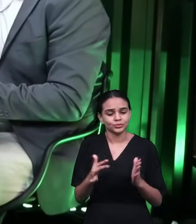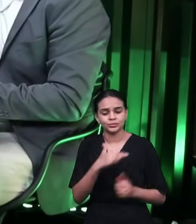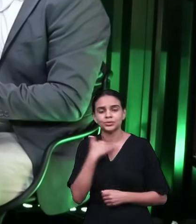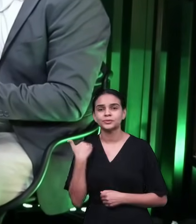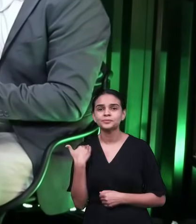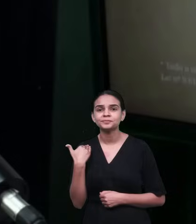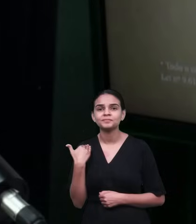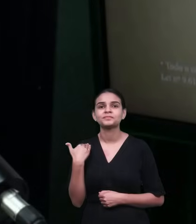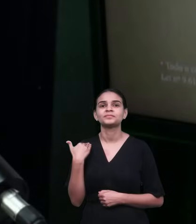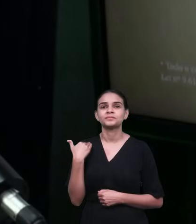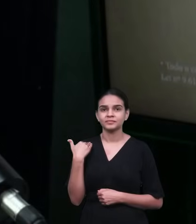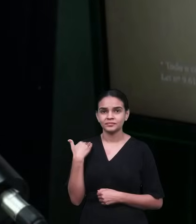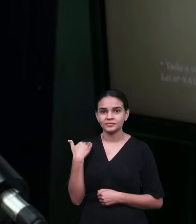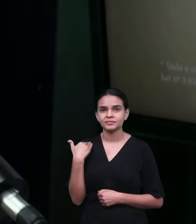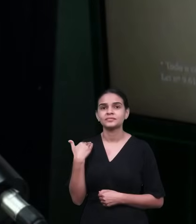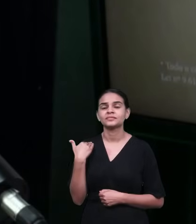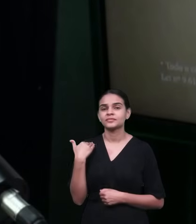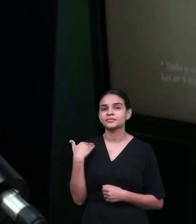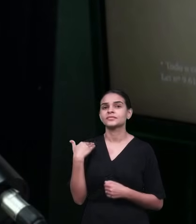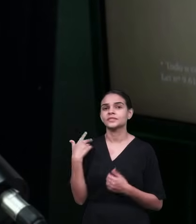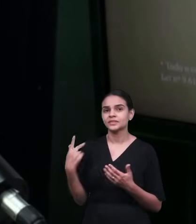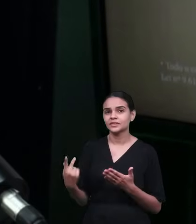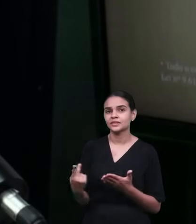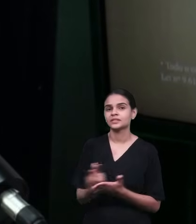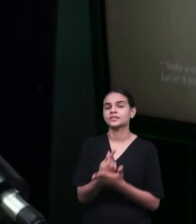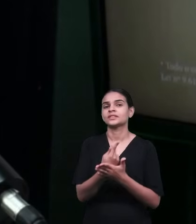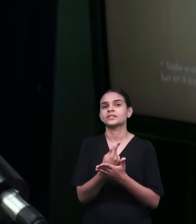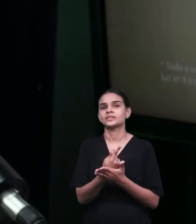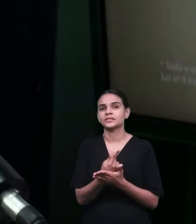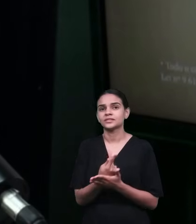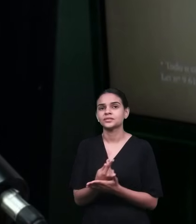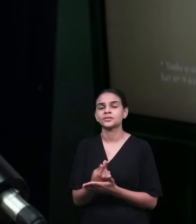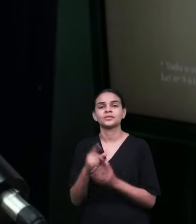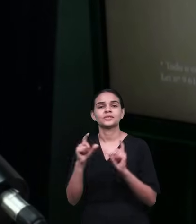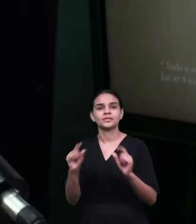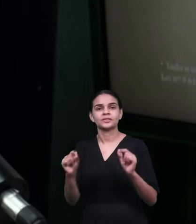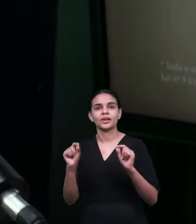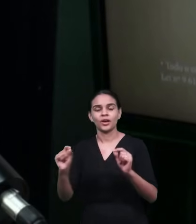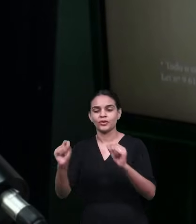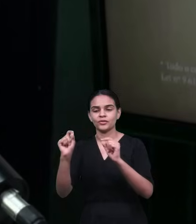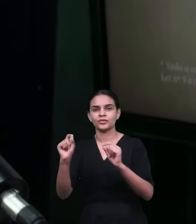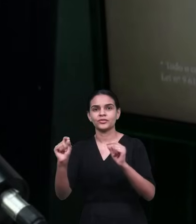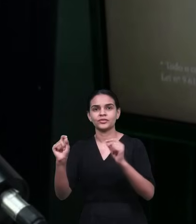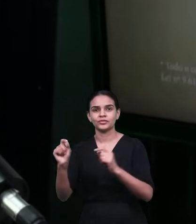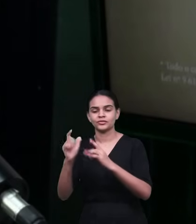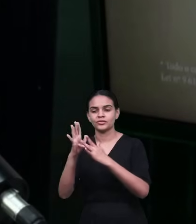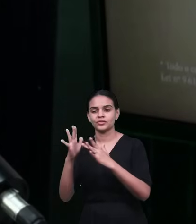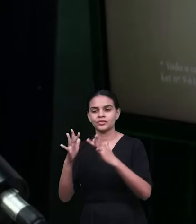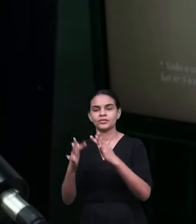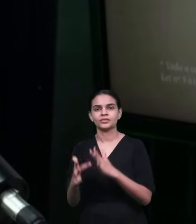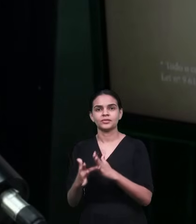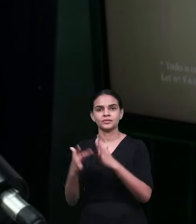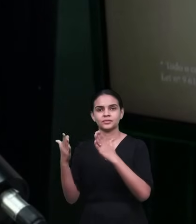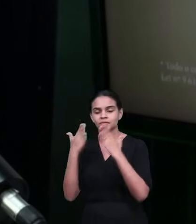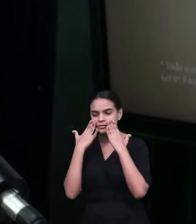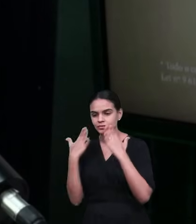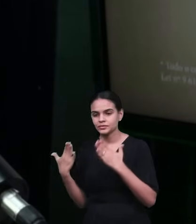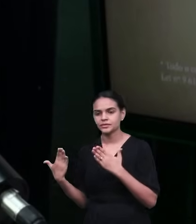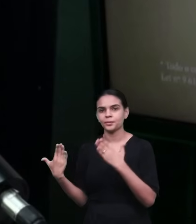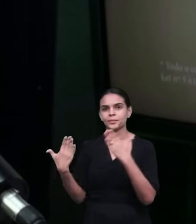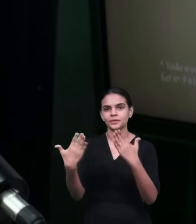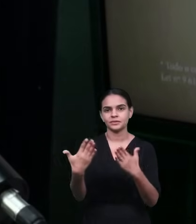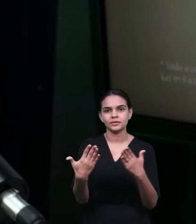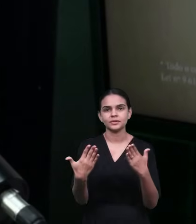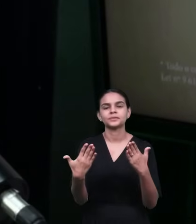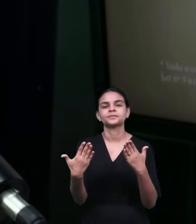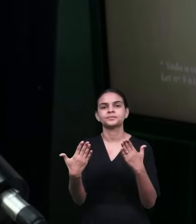primeira teofania a uma mulher, a manifestação, né, de apresentação de Jesus ali, em forma corpórea, a uma mulher. Porque esse texto aqui é